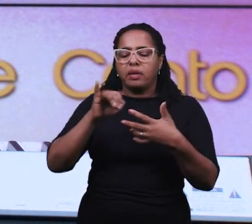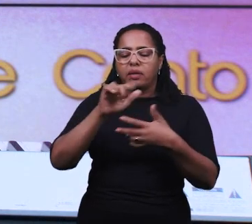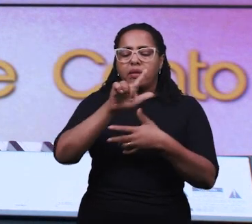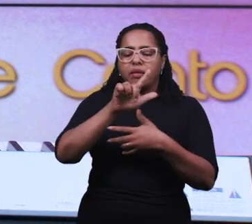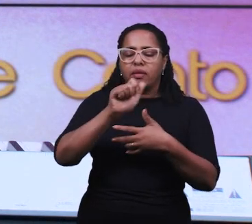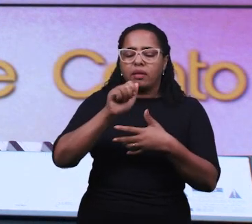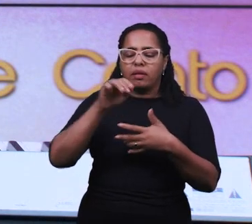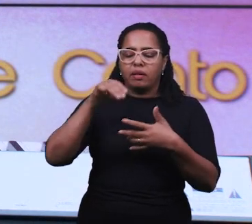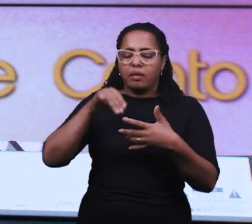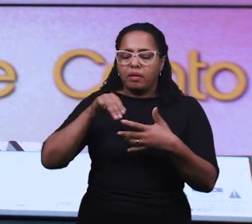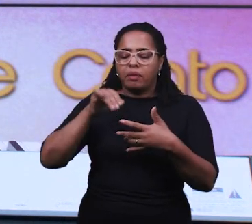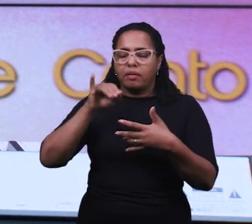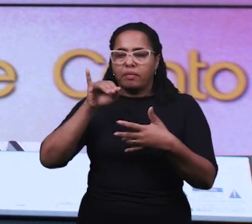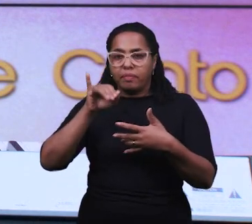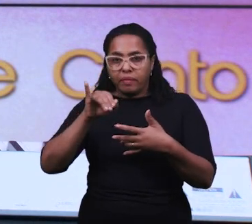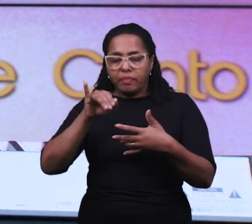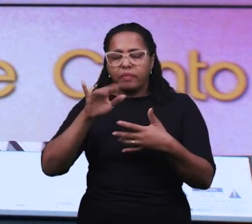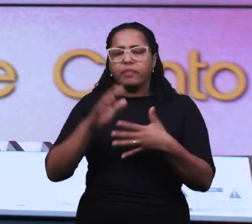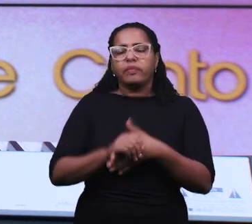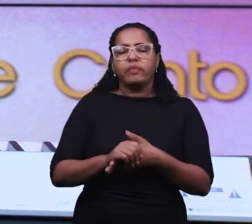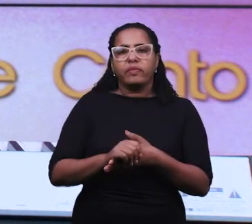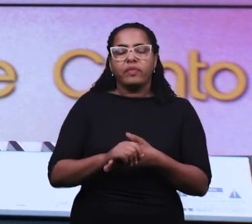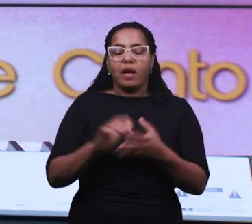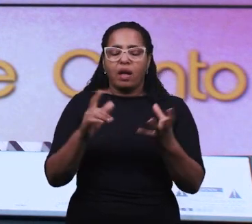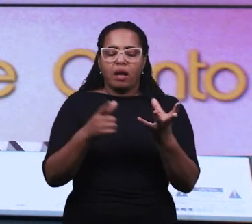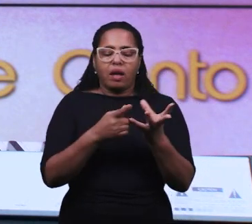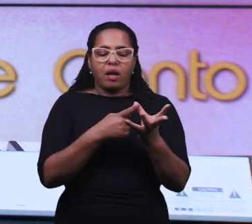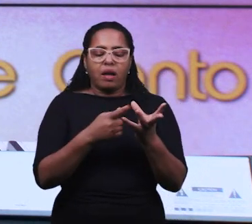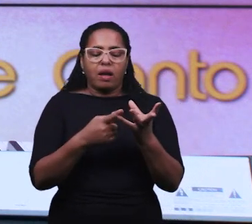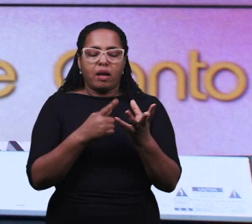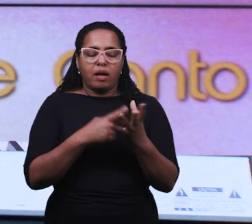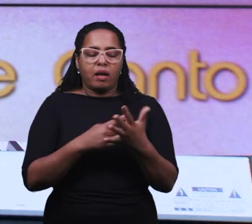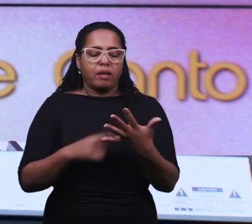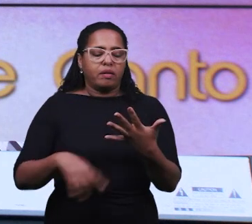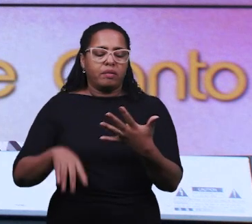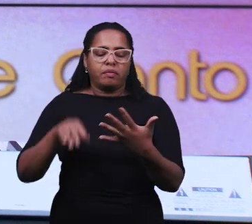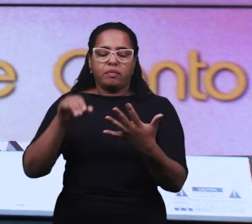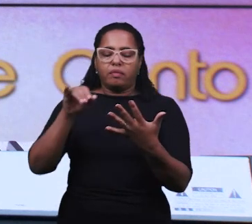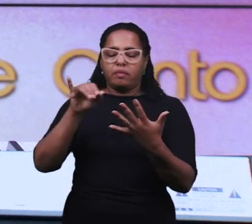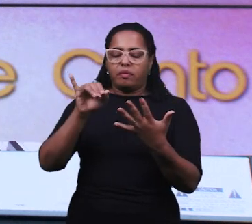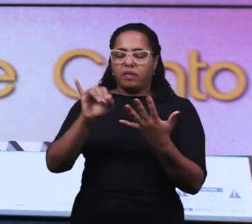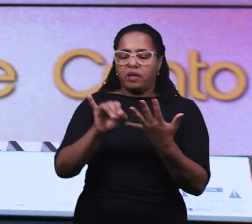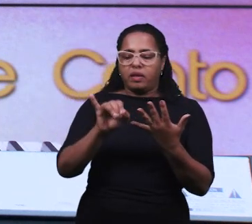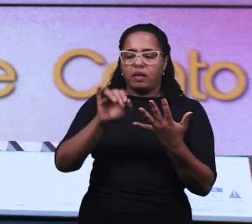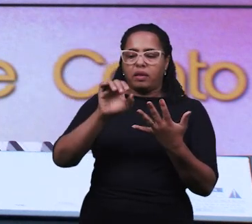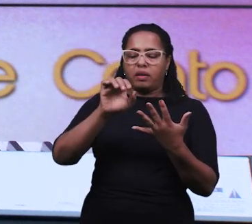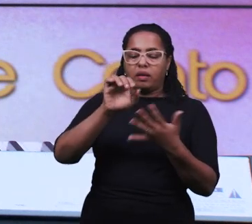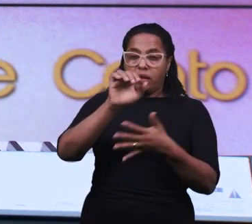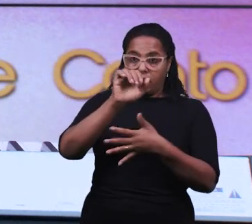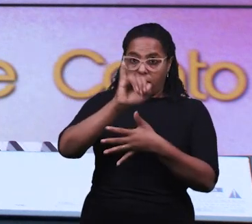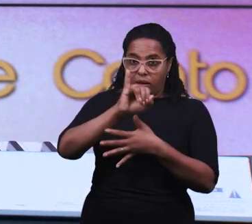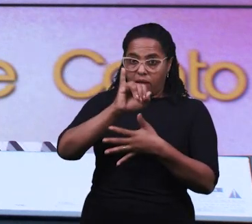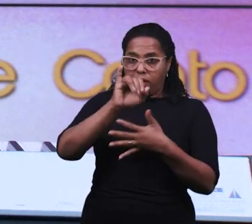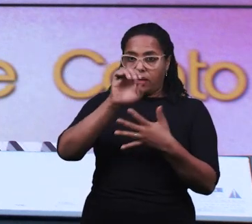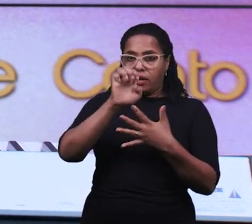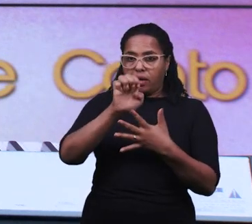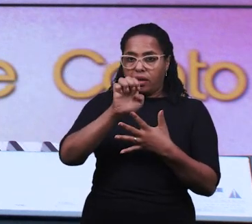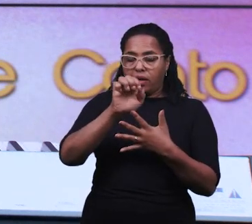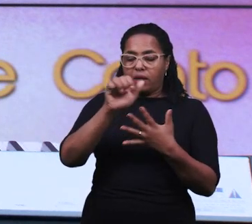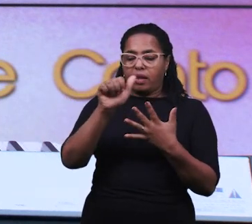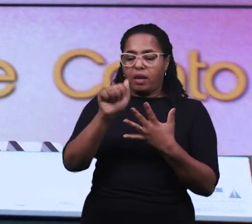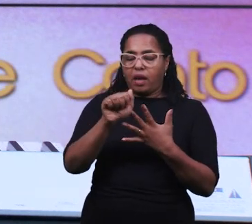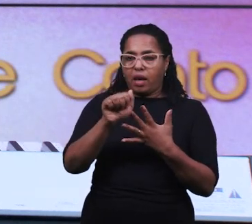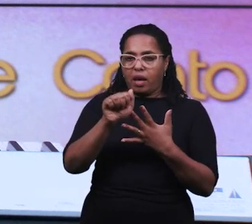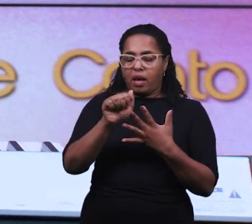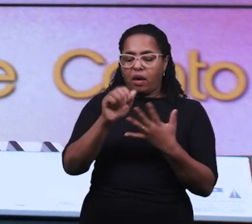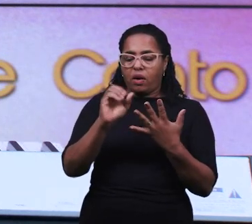Mi, Lá, Mi. Vamos colocar as vogais agora. A nossa ordem é I, E, A, O,